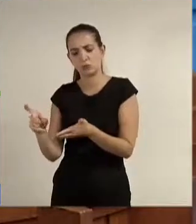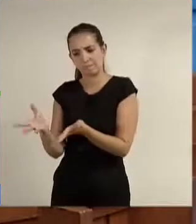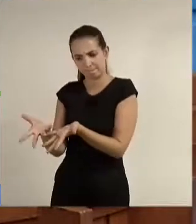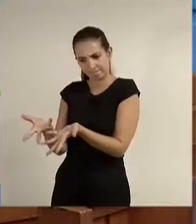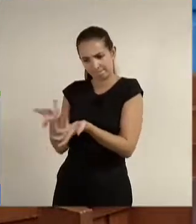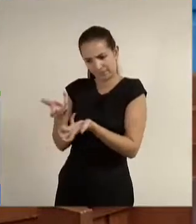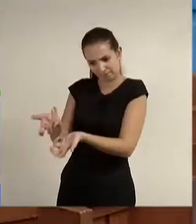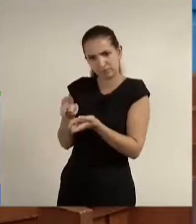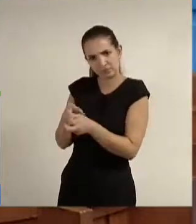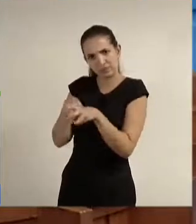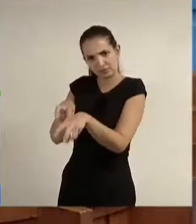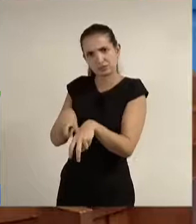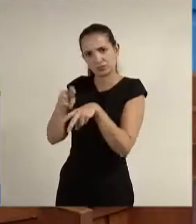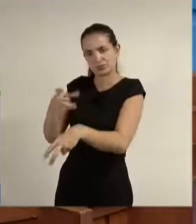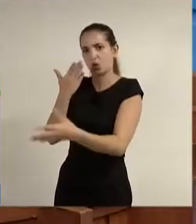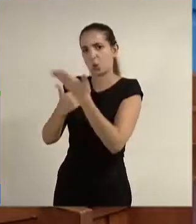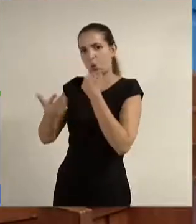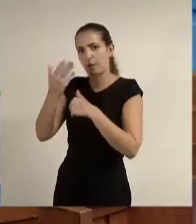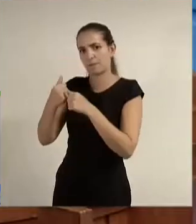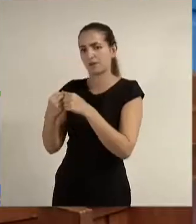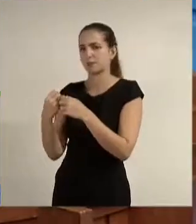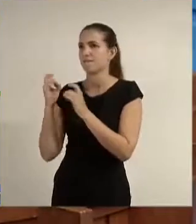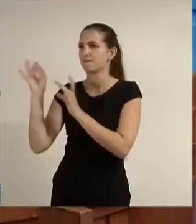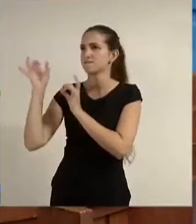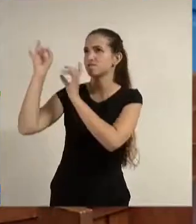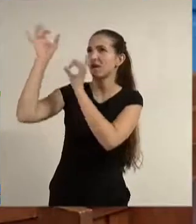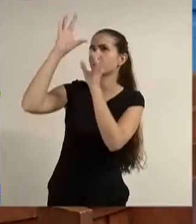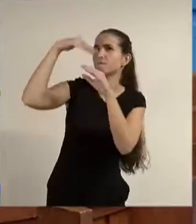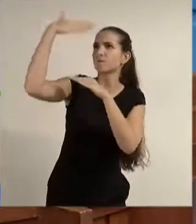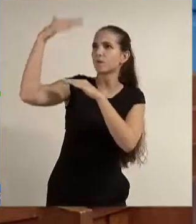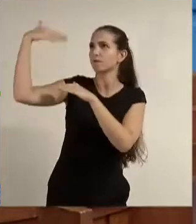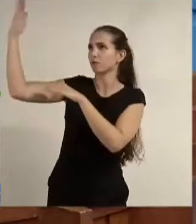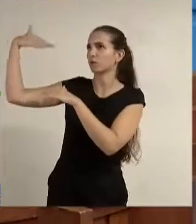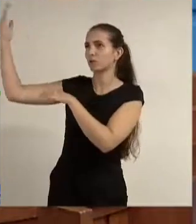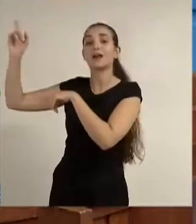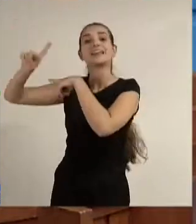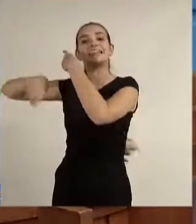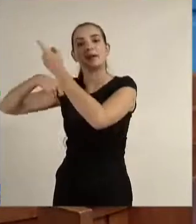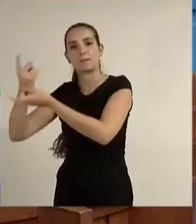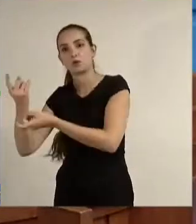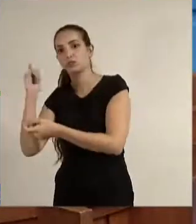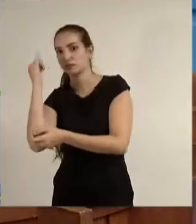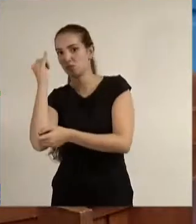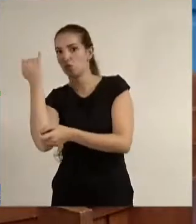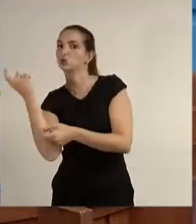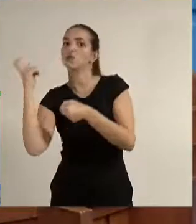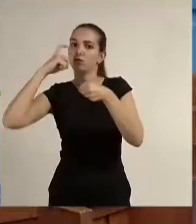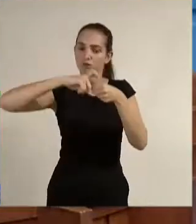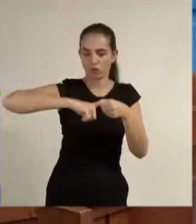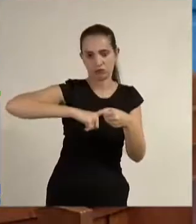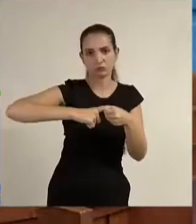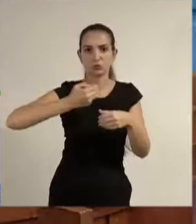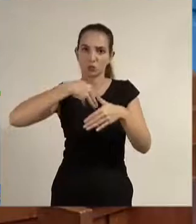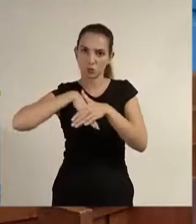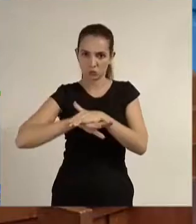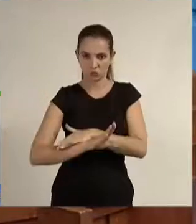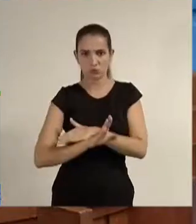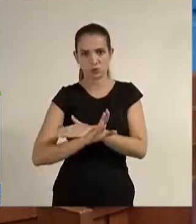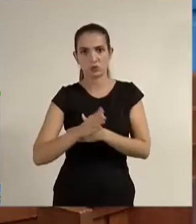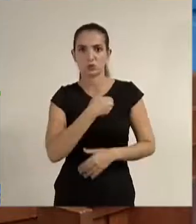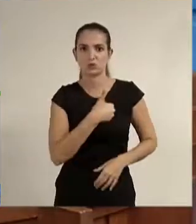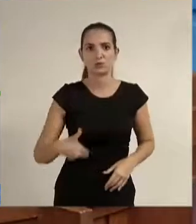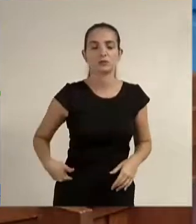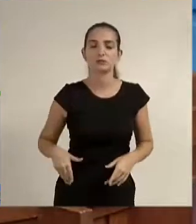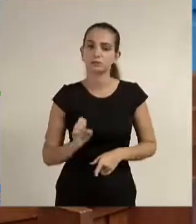são exportados e que retornam impostos para os cofres estaduais. Então, o governador entende perfeitamente a importância da